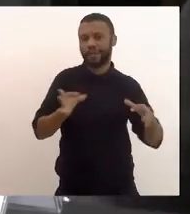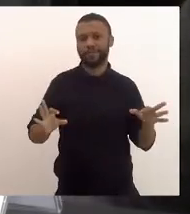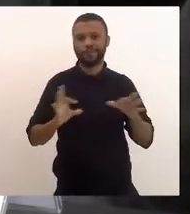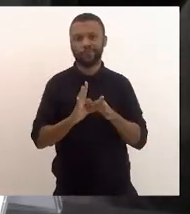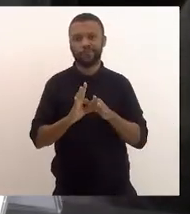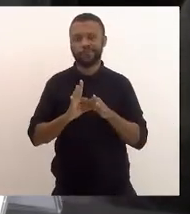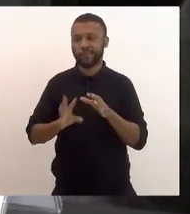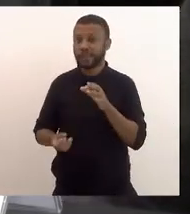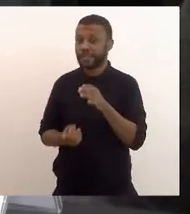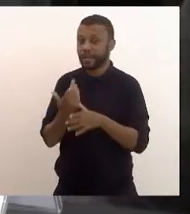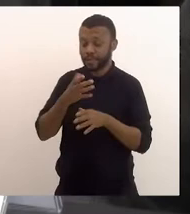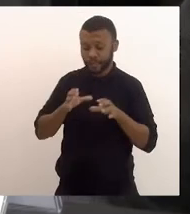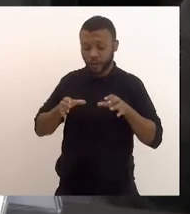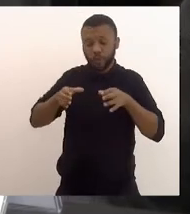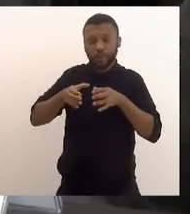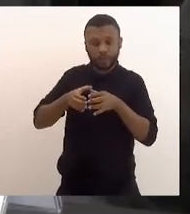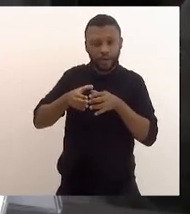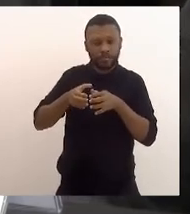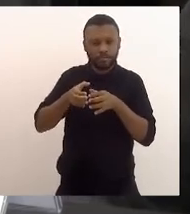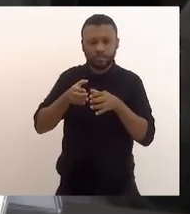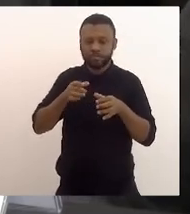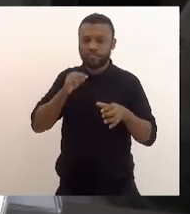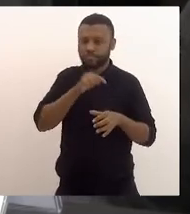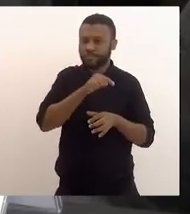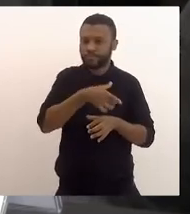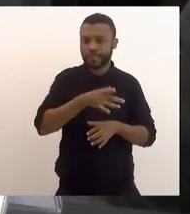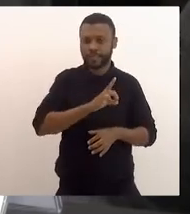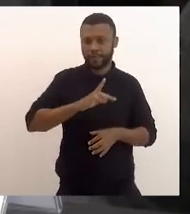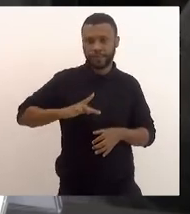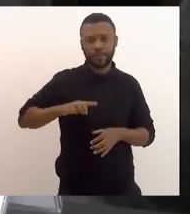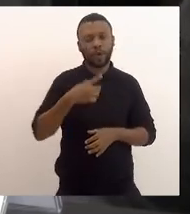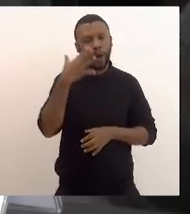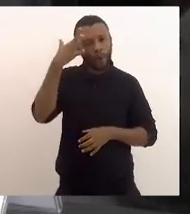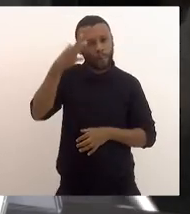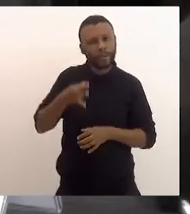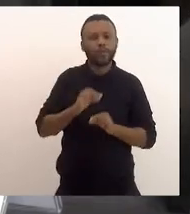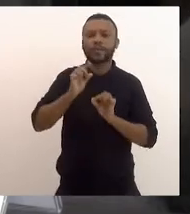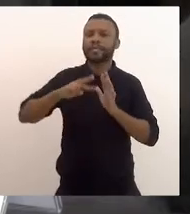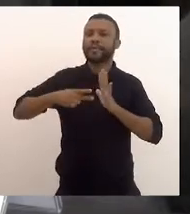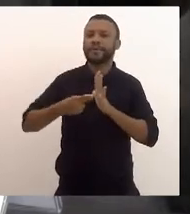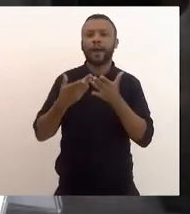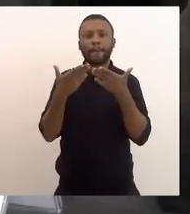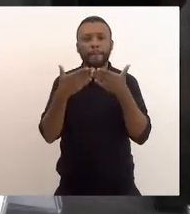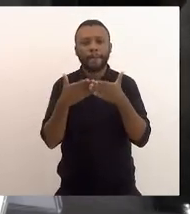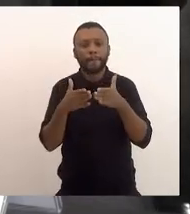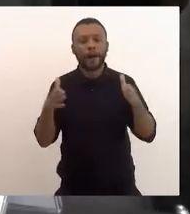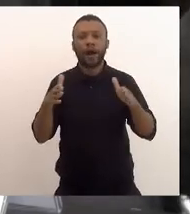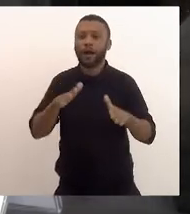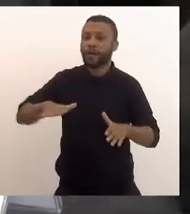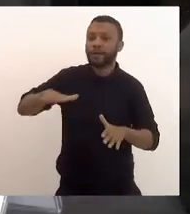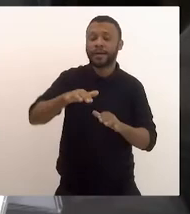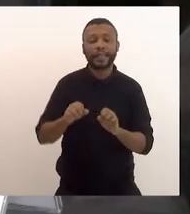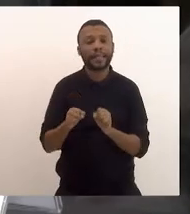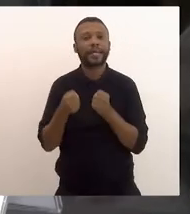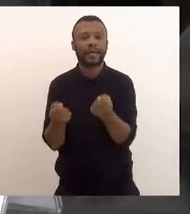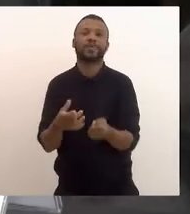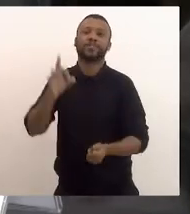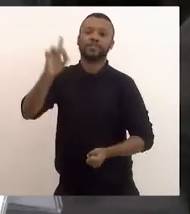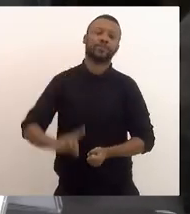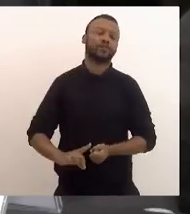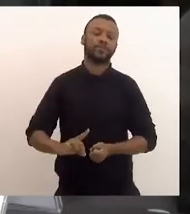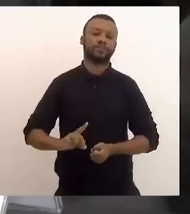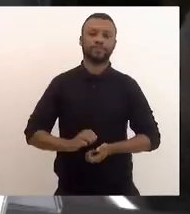comissão a partir da Defensoria Pública a gente entende o que que é ampliar a capilaridade da garantia de direitos